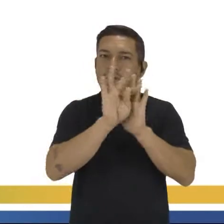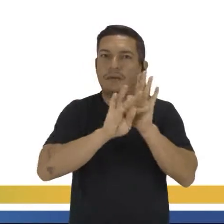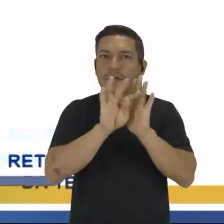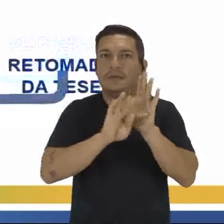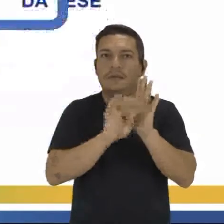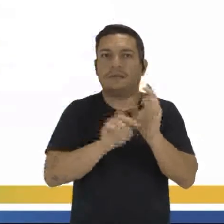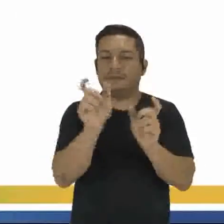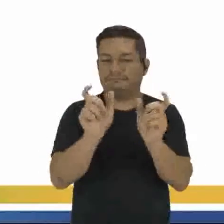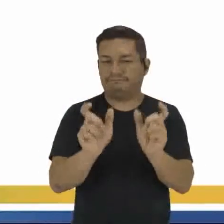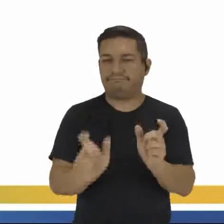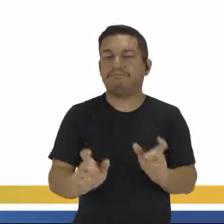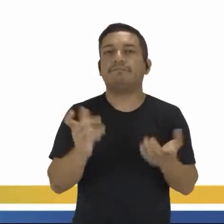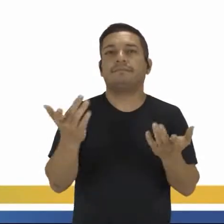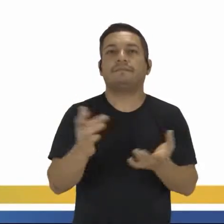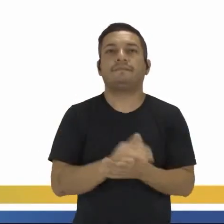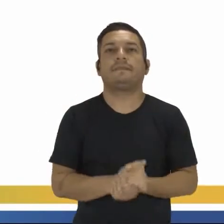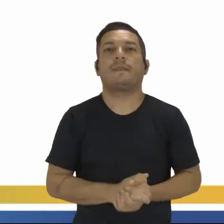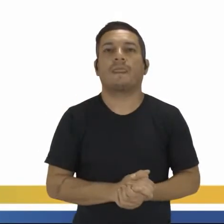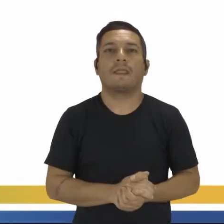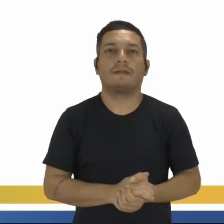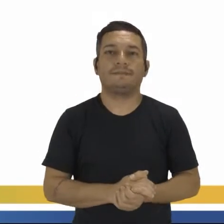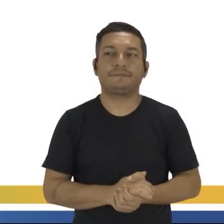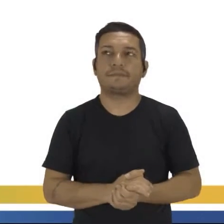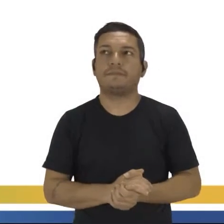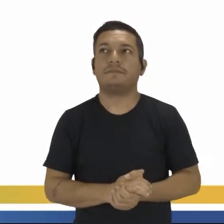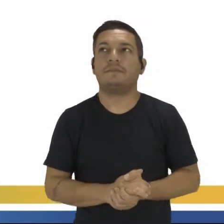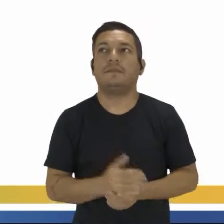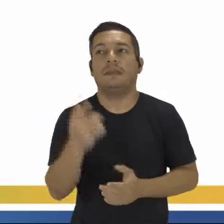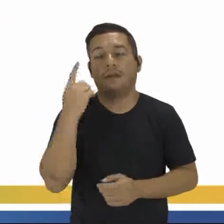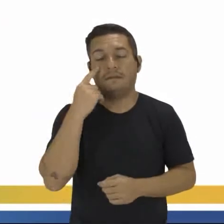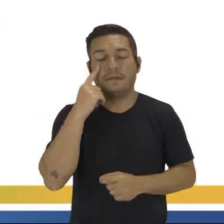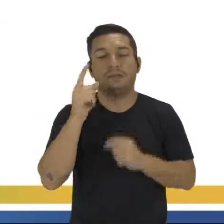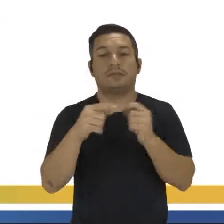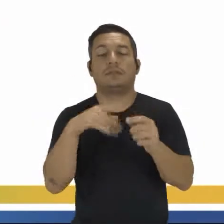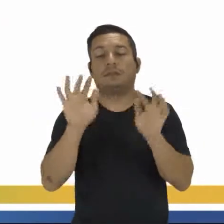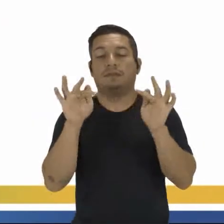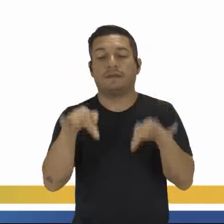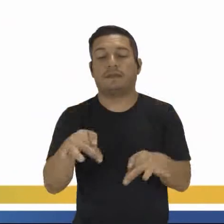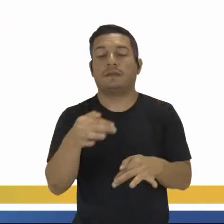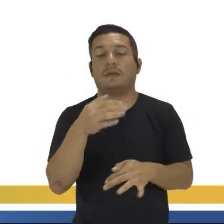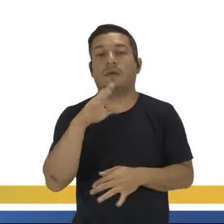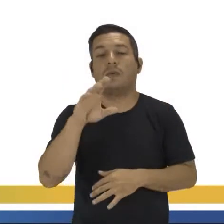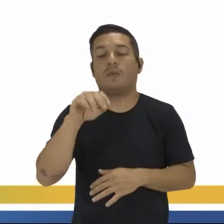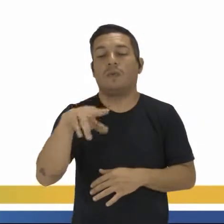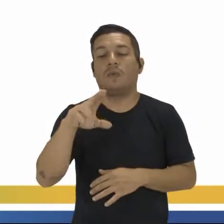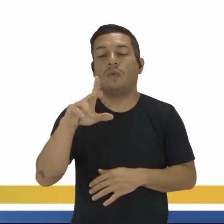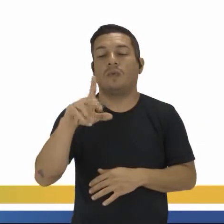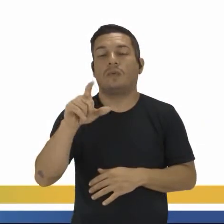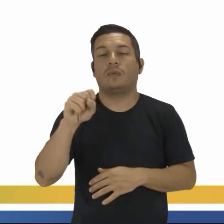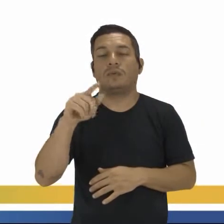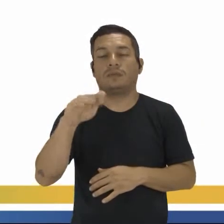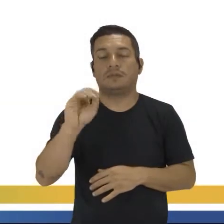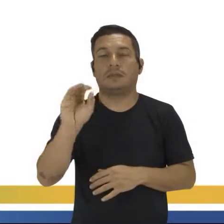articulações dentro do seu texto. Então veja que nessa conclusão não faltam 2 elementos, estão presentes